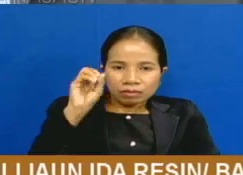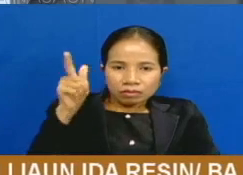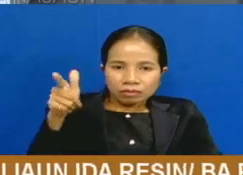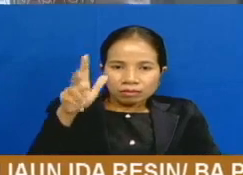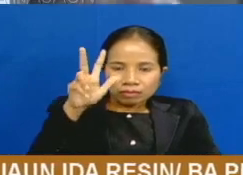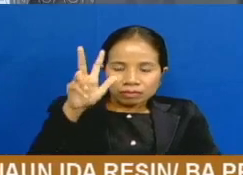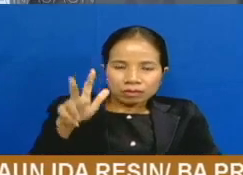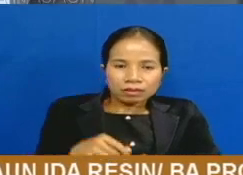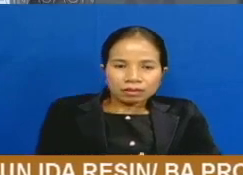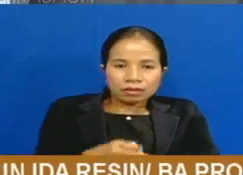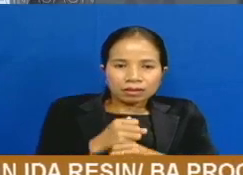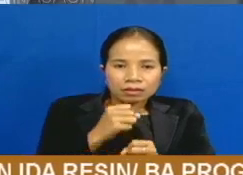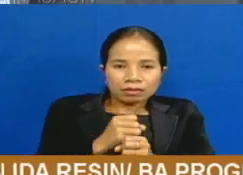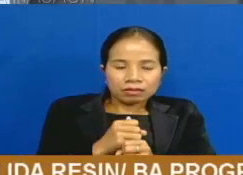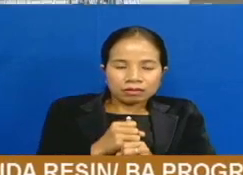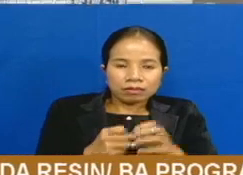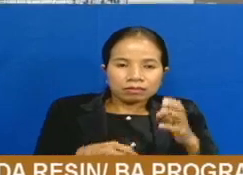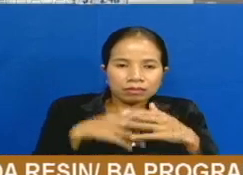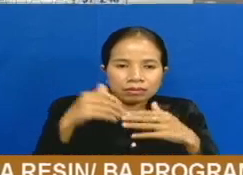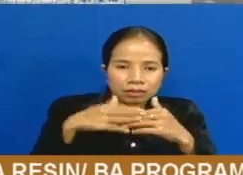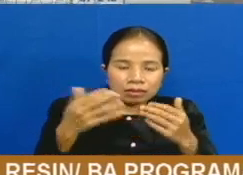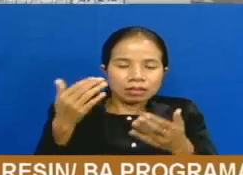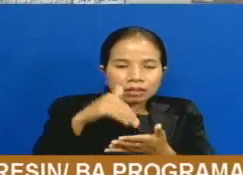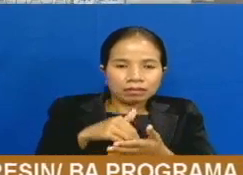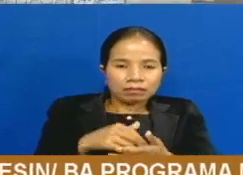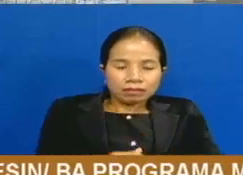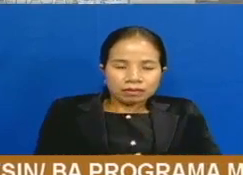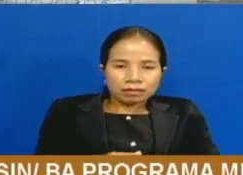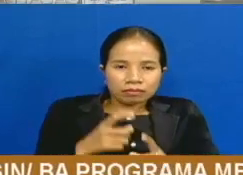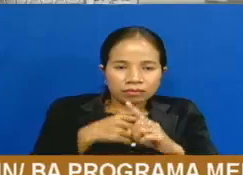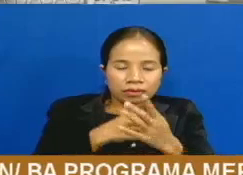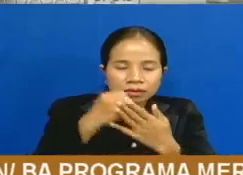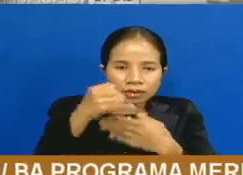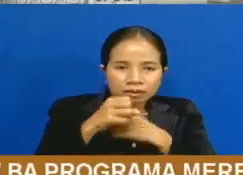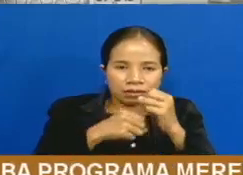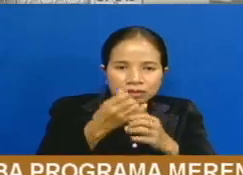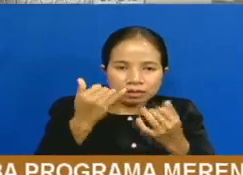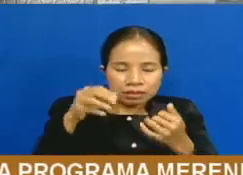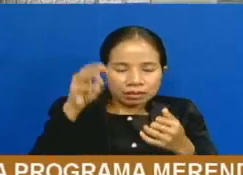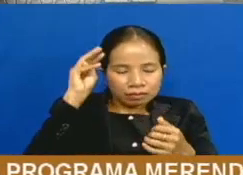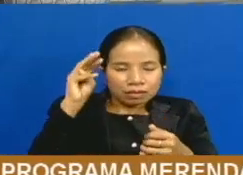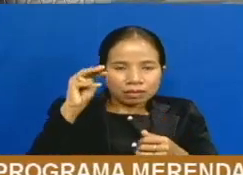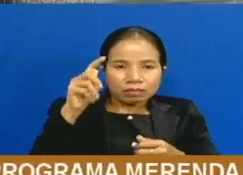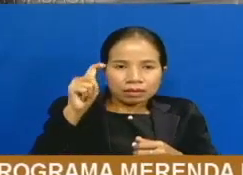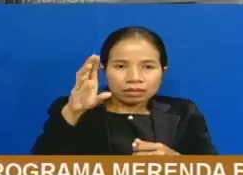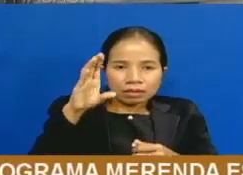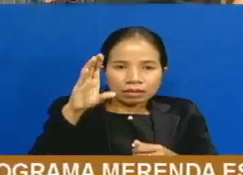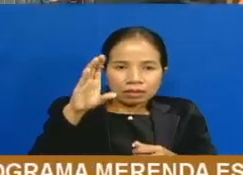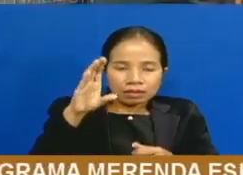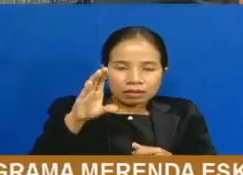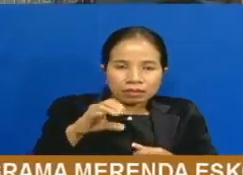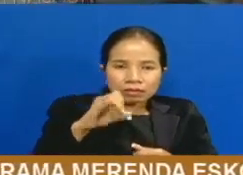2023 nya lana atu halo rekonstrusau. Ia fulan janeiro tina ne, ministro transporte no comunicação,